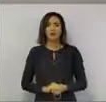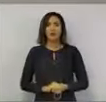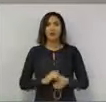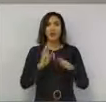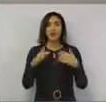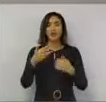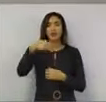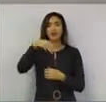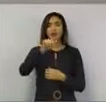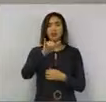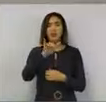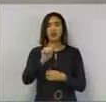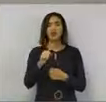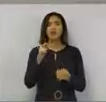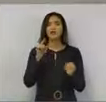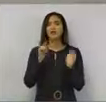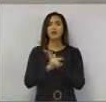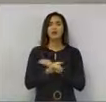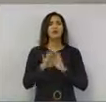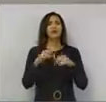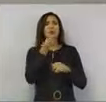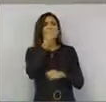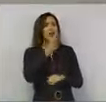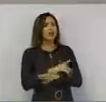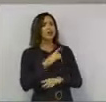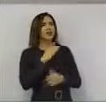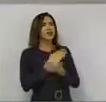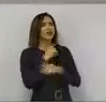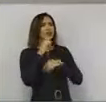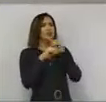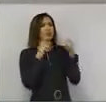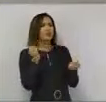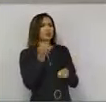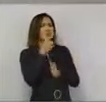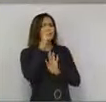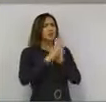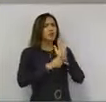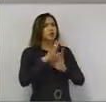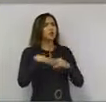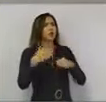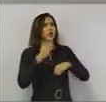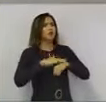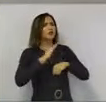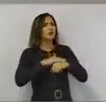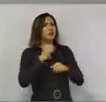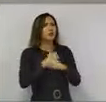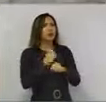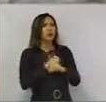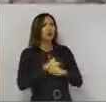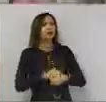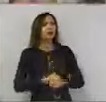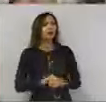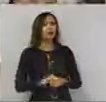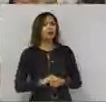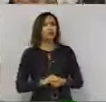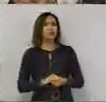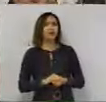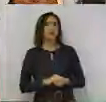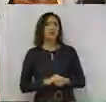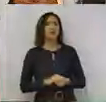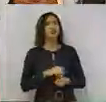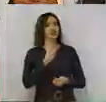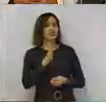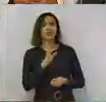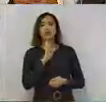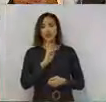Maísa coloca aqui: boa tarde, possuo algumas dúvidas sobre o novo projeto. Qual o prazo da obra? O prazo da obra nós já respondemos. O